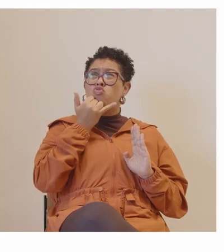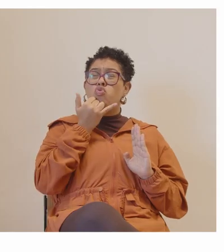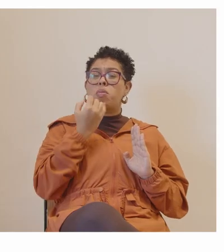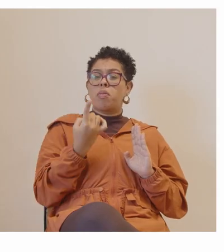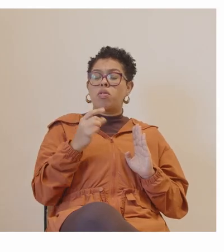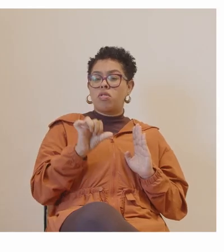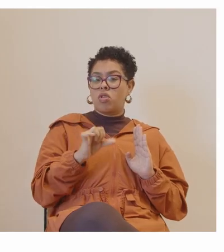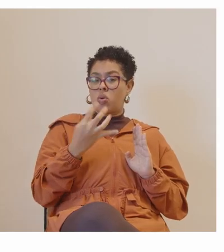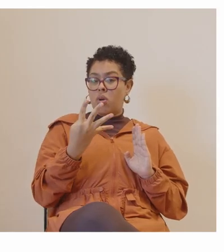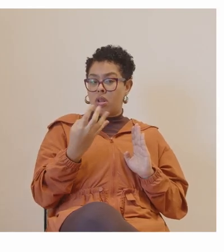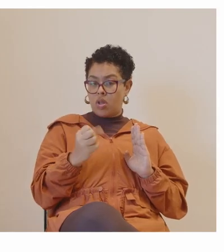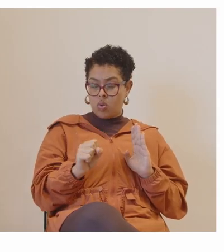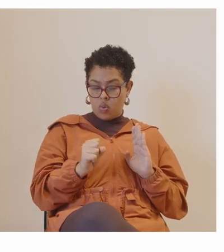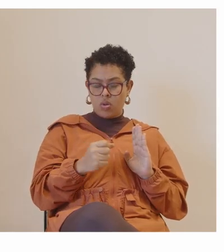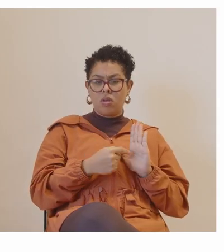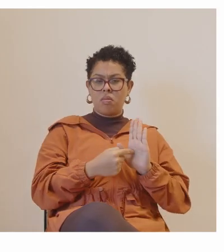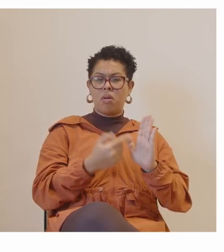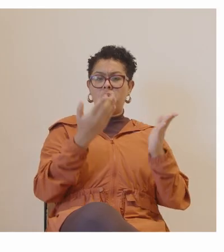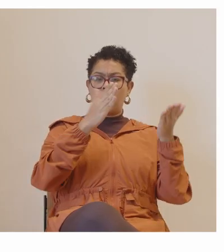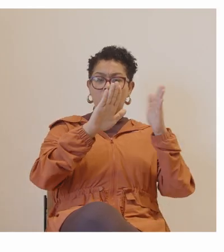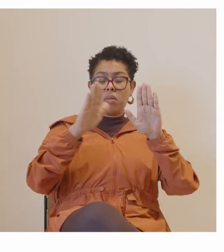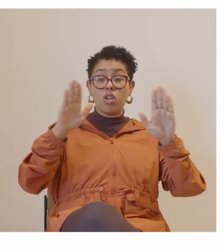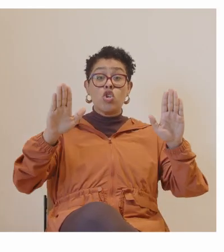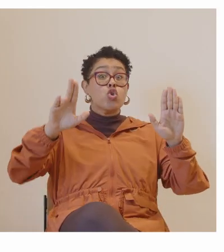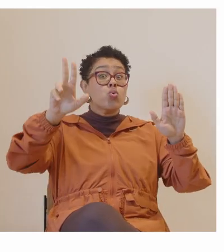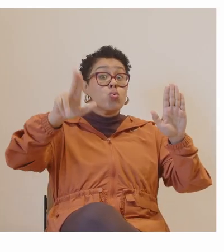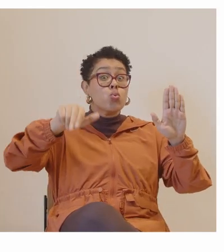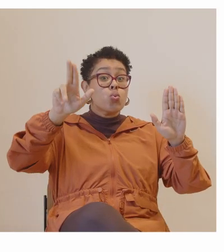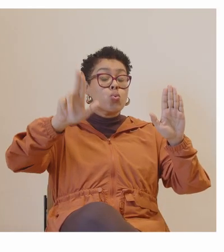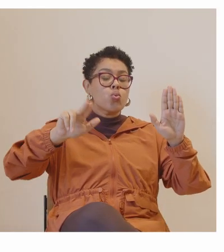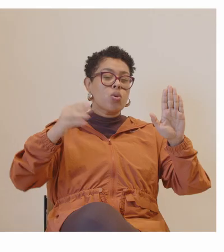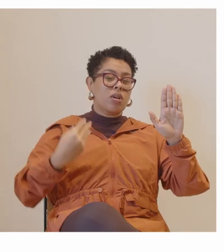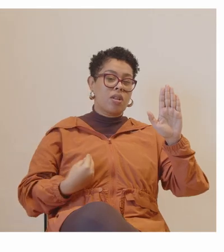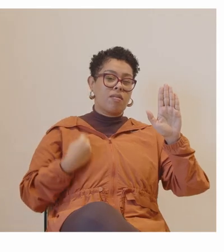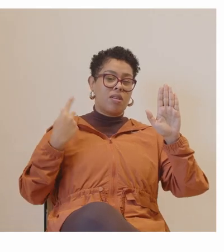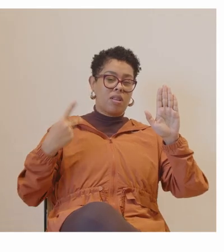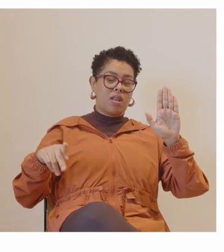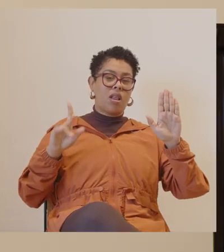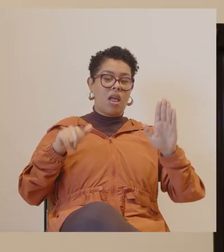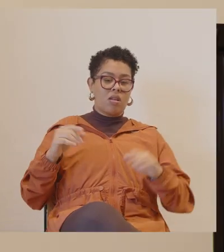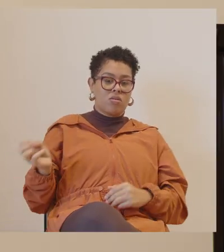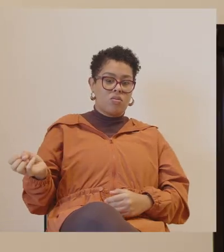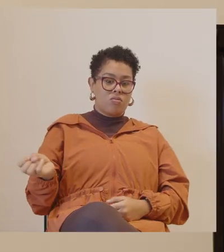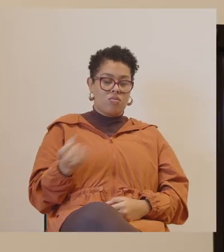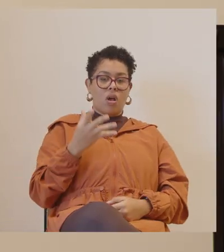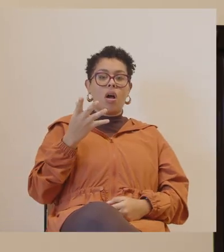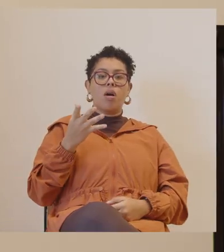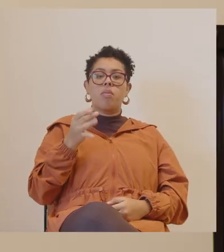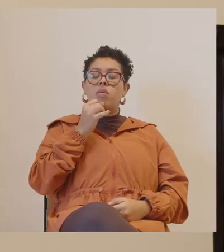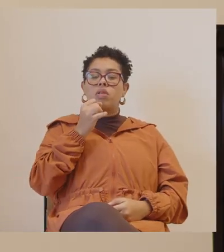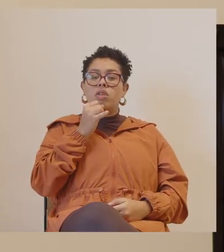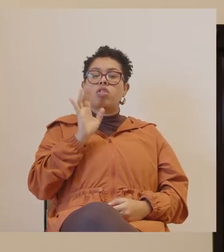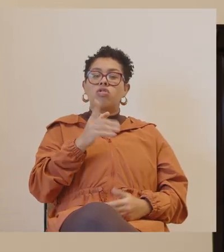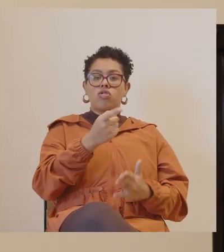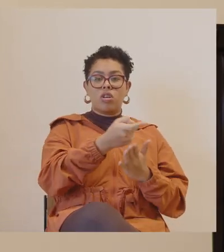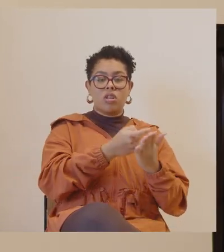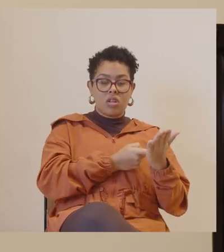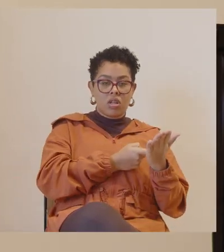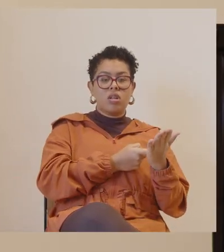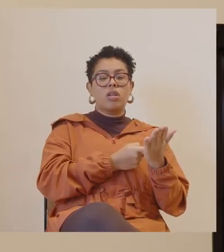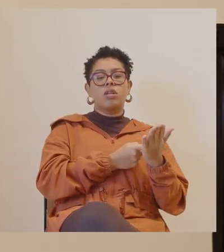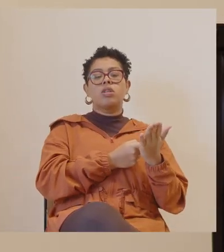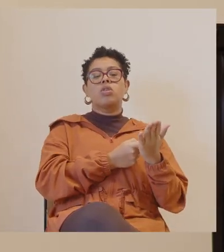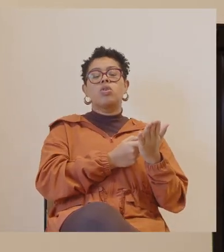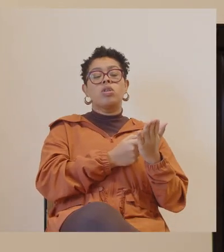desculpa. Ela foi exposta, ela nunca tinha sido exposta na vida do artista, então já é excepcional que a gente tenha os textos do Jean Pell, do